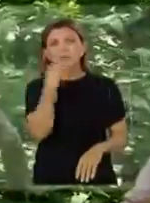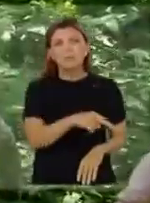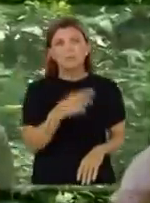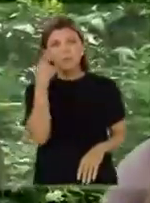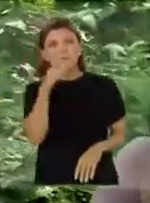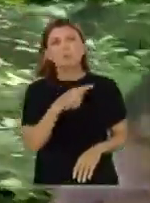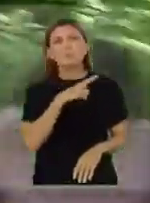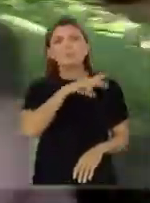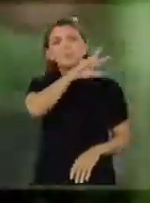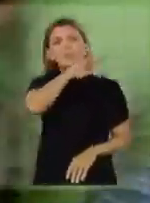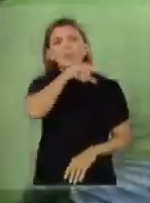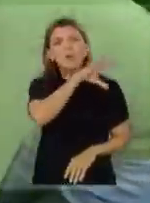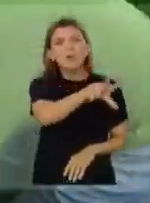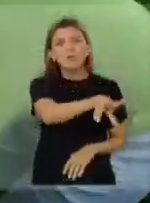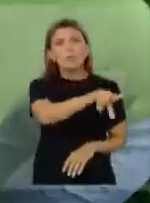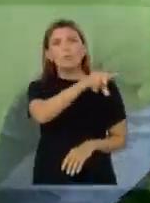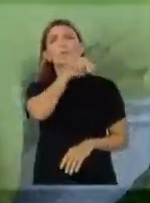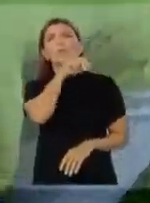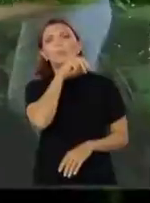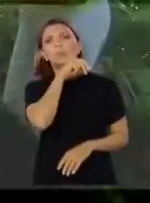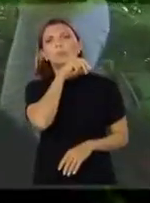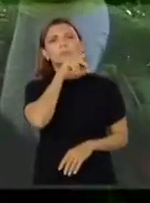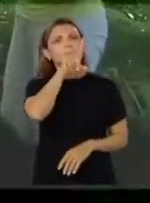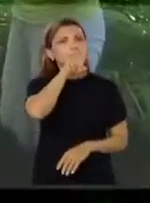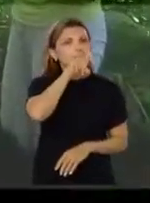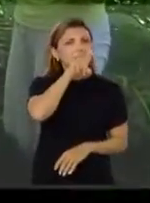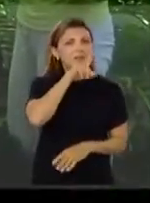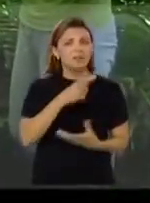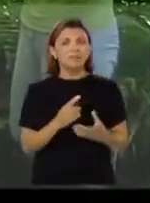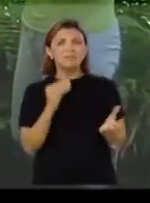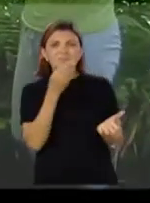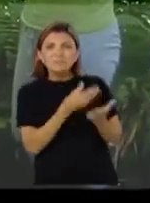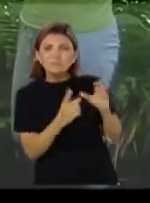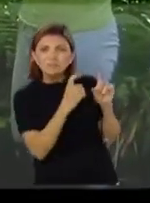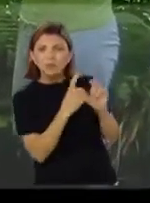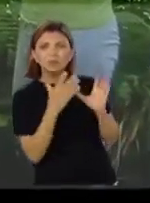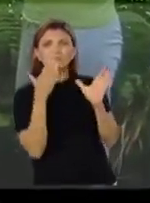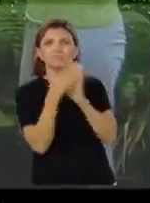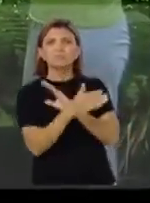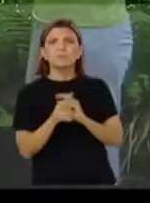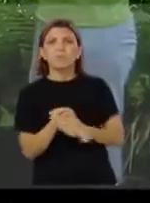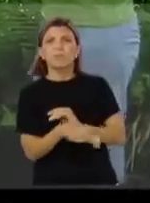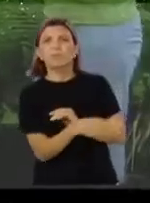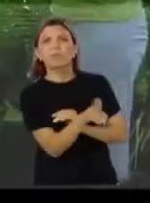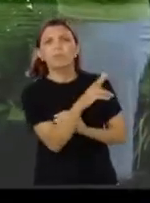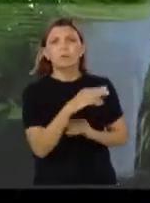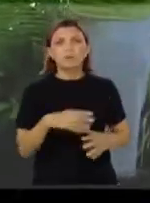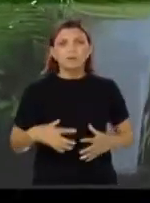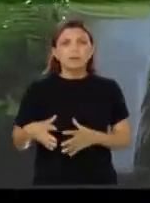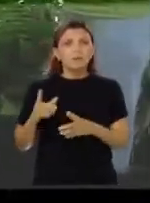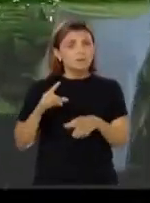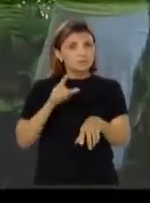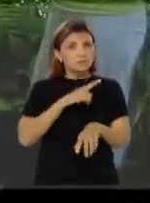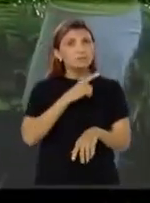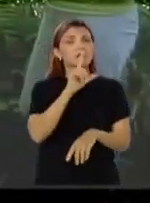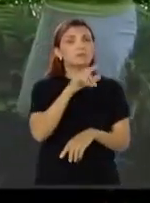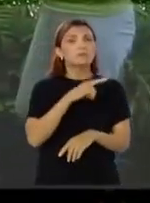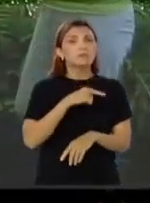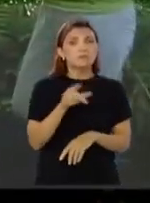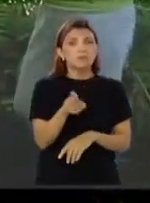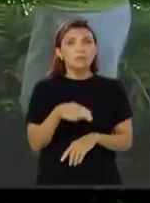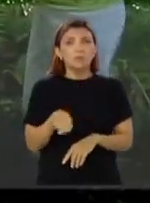viu uma horrível que aconteceu de terror uma cobra Engoliu um passarinho consig e eu perdi a foto ela fugiu